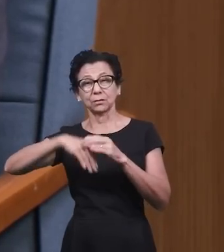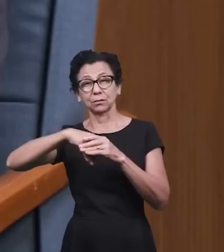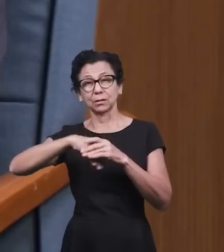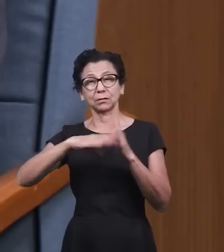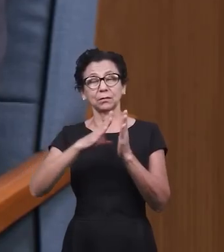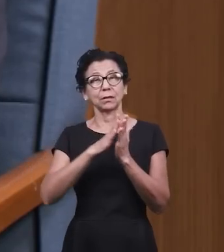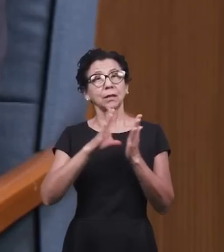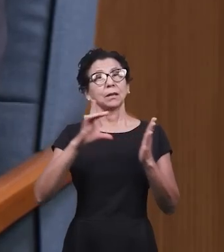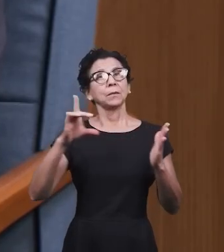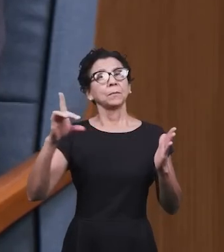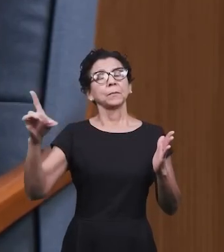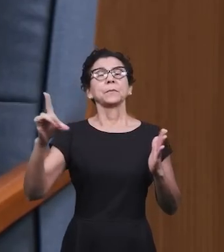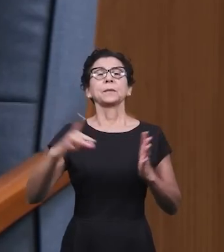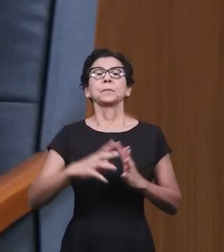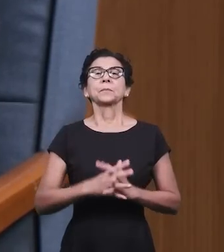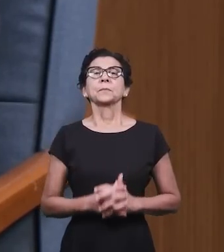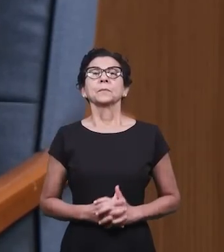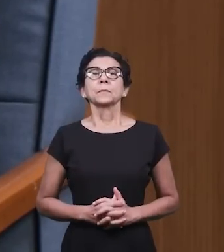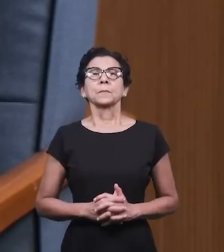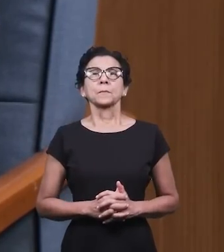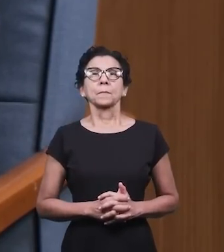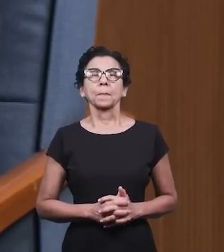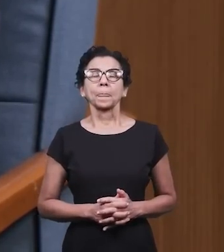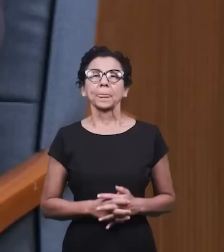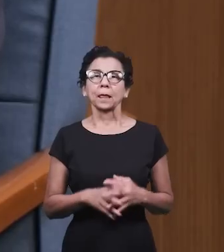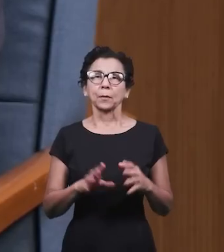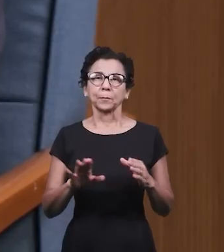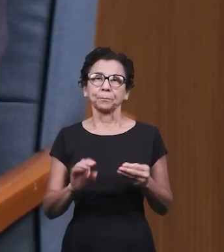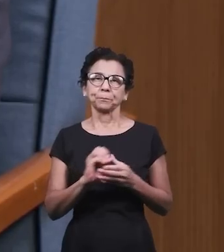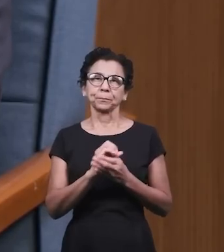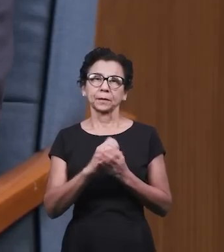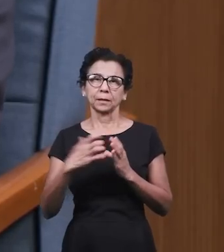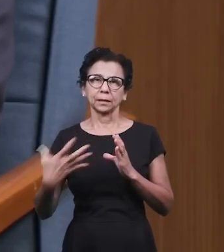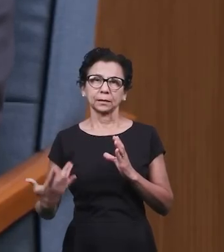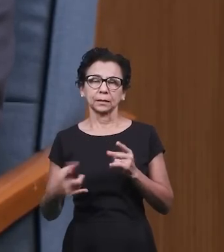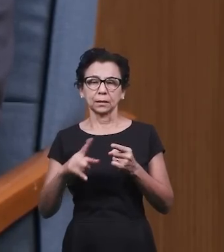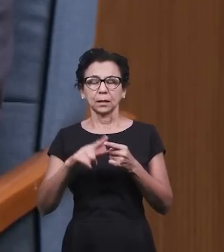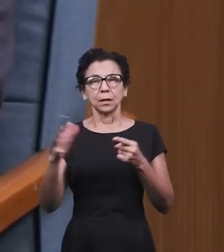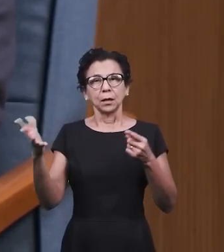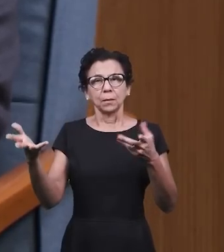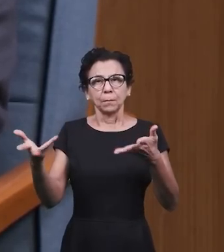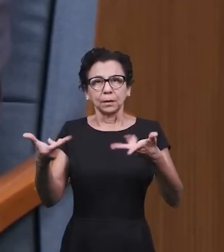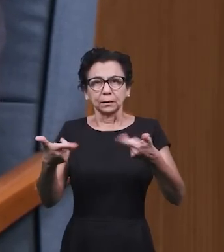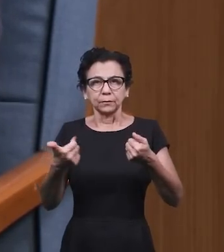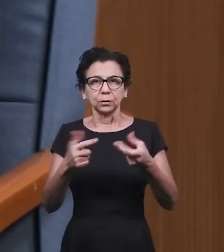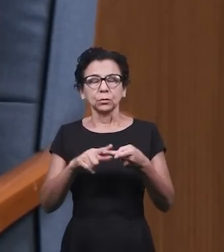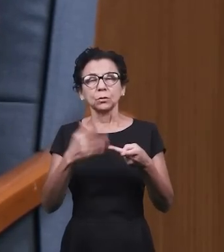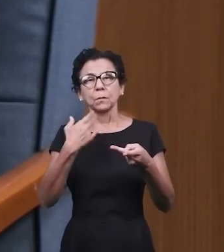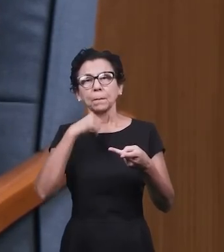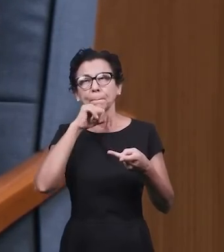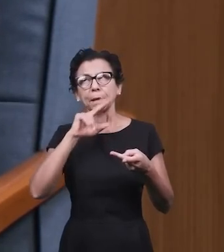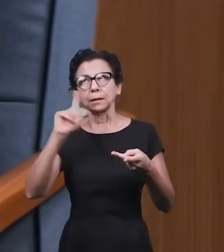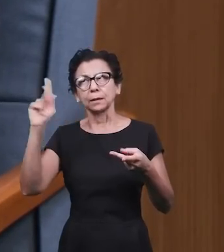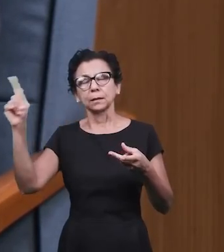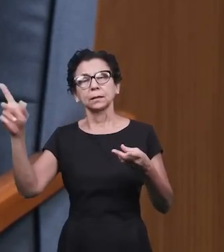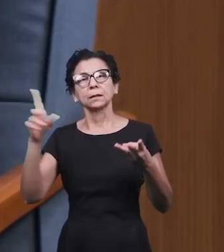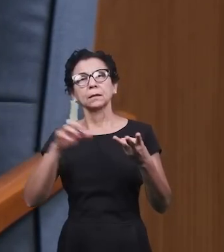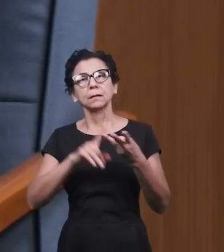da palavra, nós vemos isso, como maravilhoso, Pai da